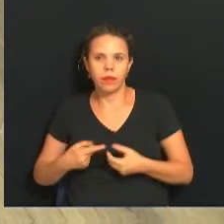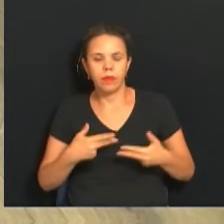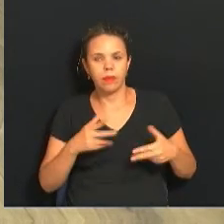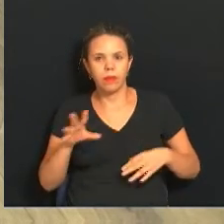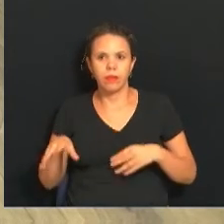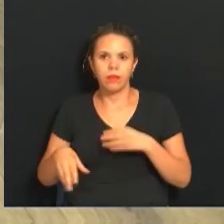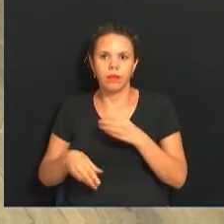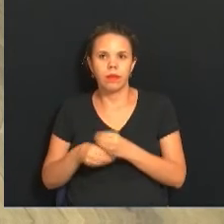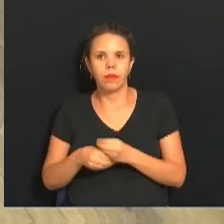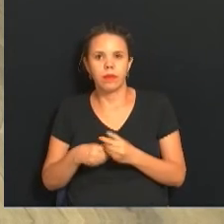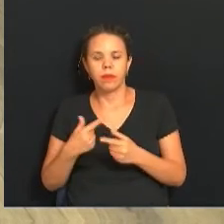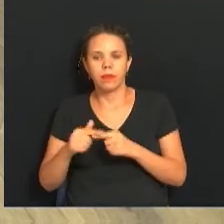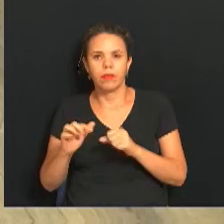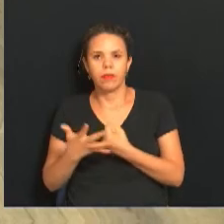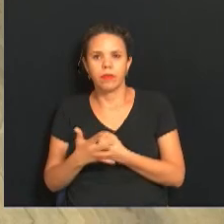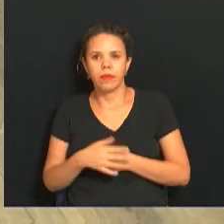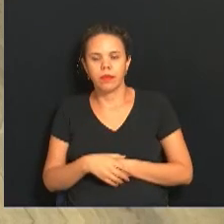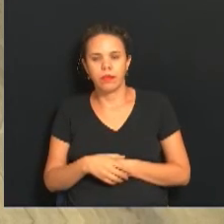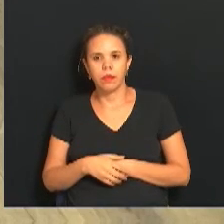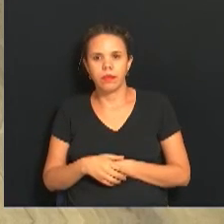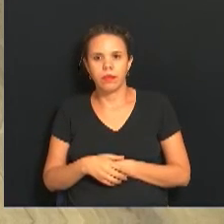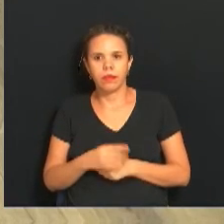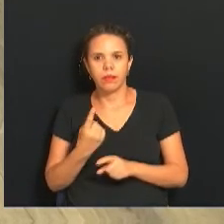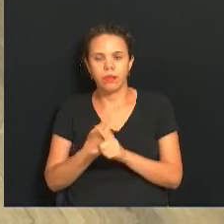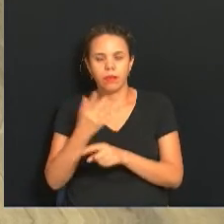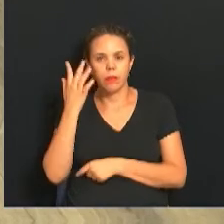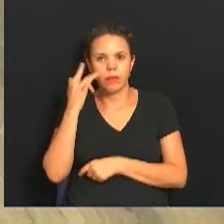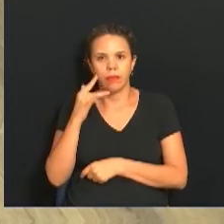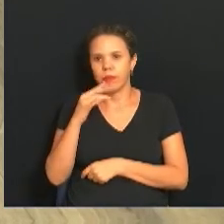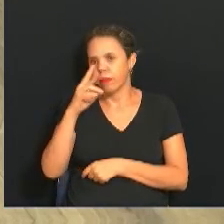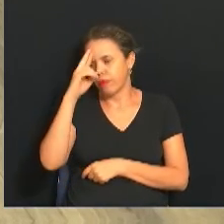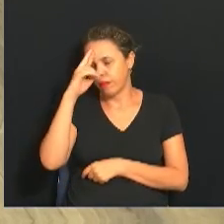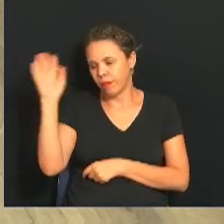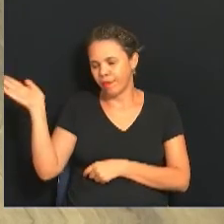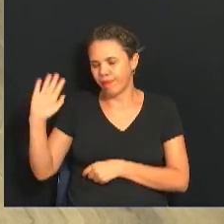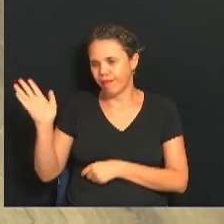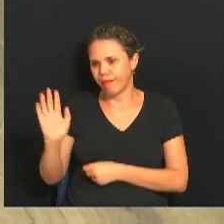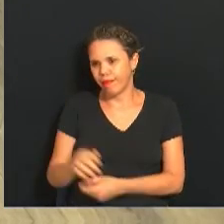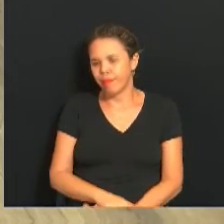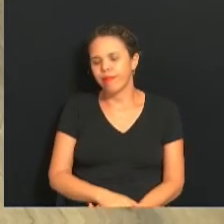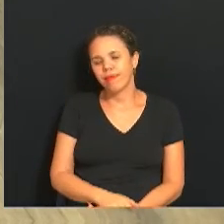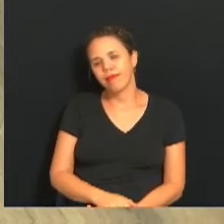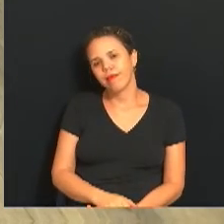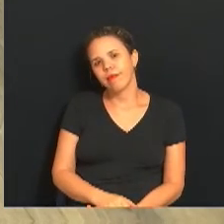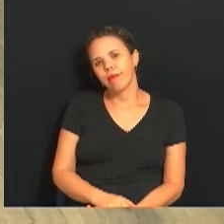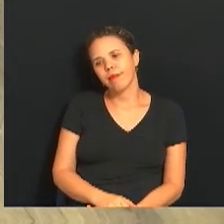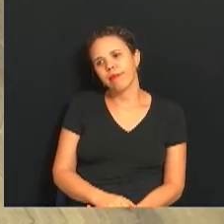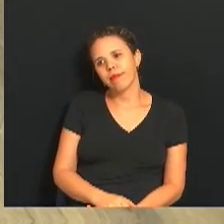atualização dos casos da Covid-19. Então nos vemos amanhã ao meio-dia. Até lá. Tchau, tchau.